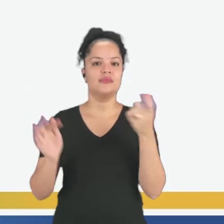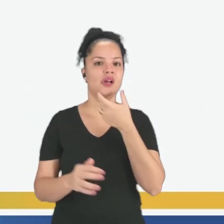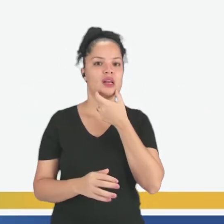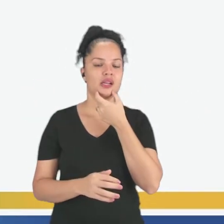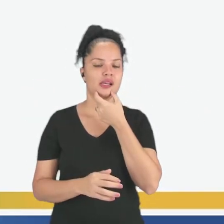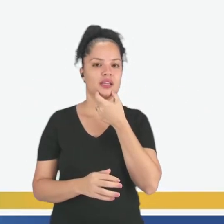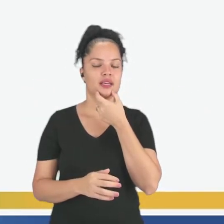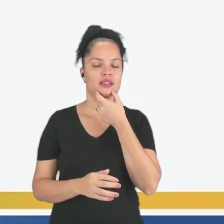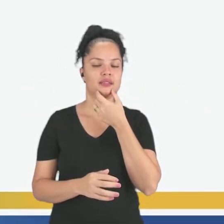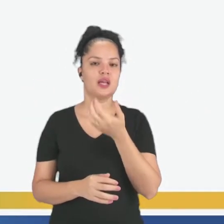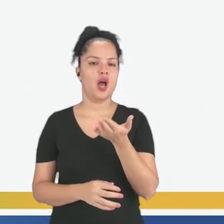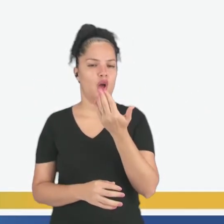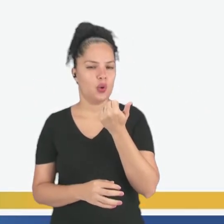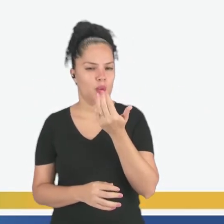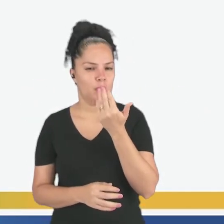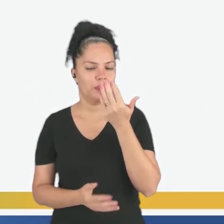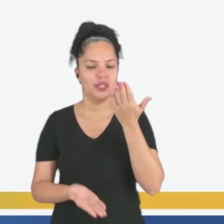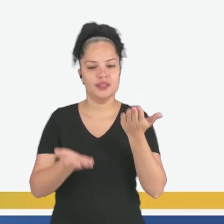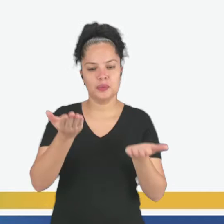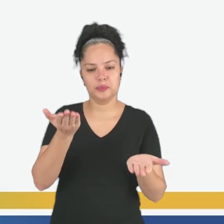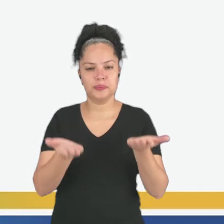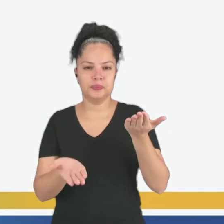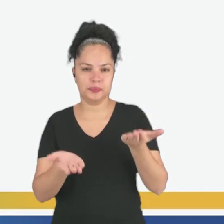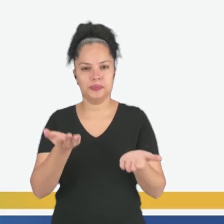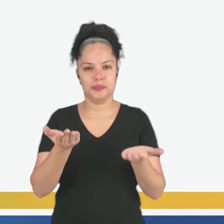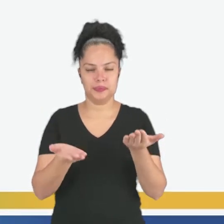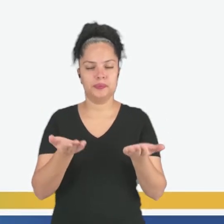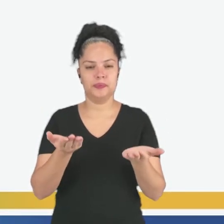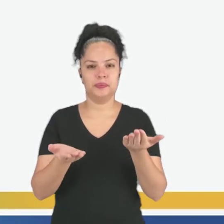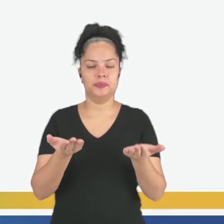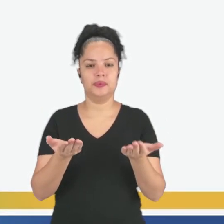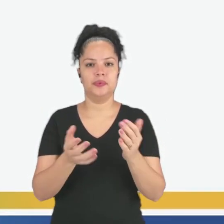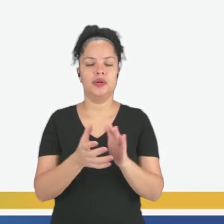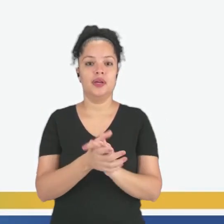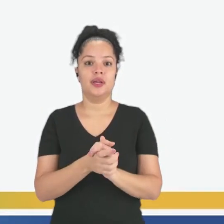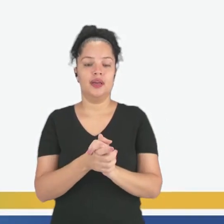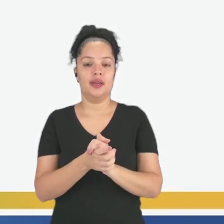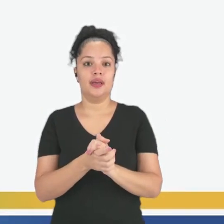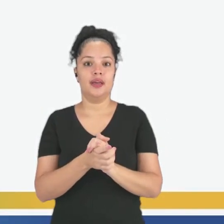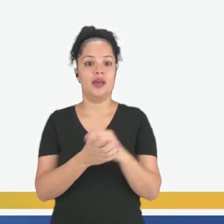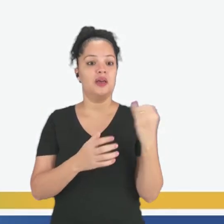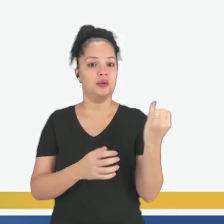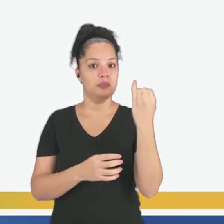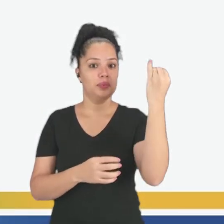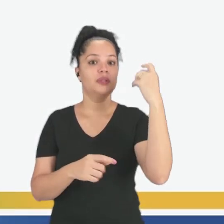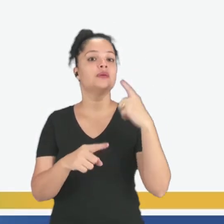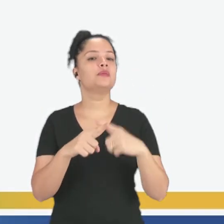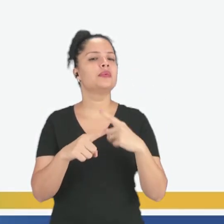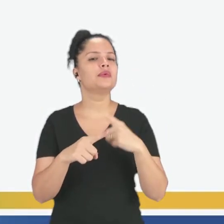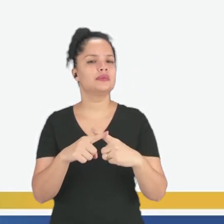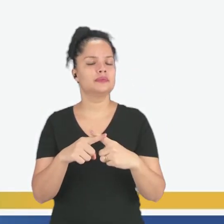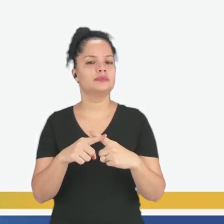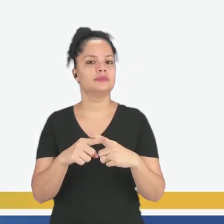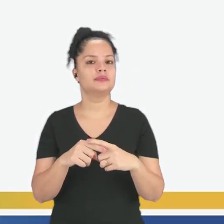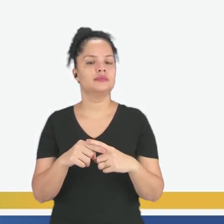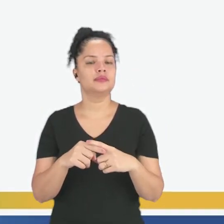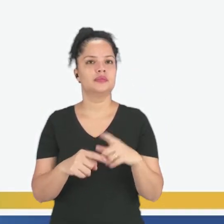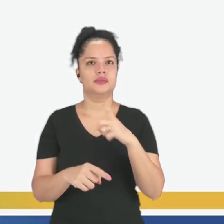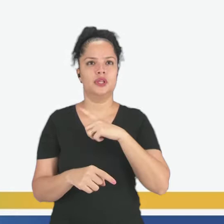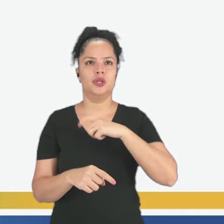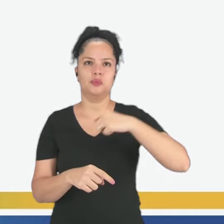Uma dieta bem balanceada provê tudo isso aí que vocês vão ver agora. Ó. No primeiro pontinho